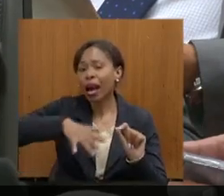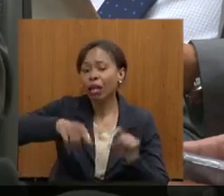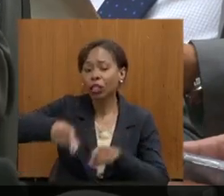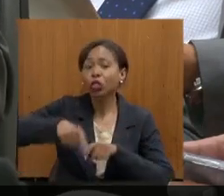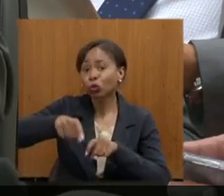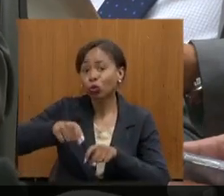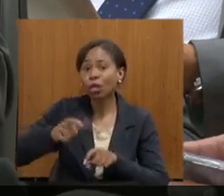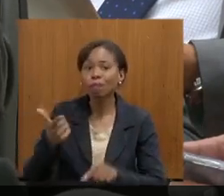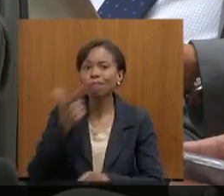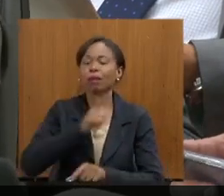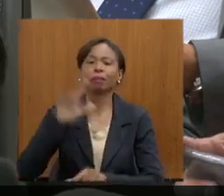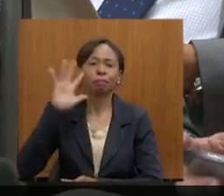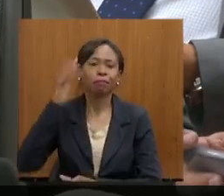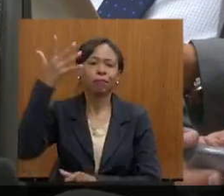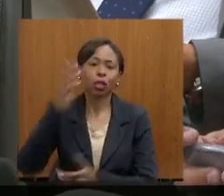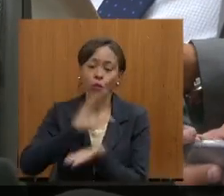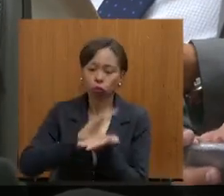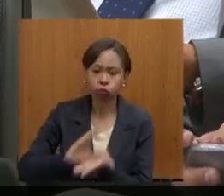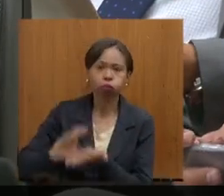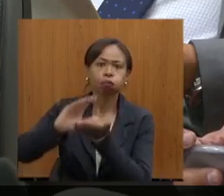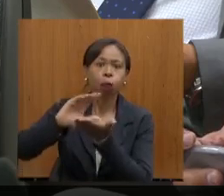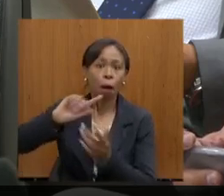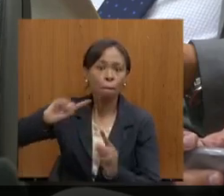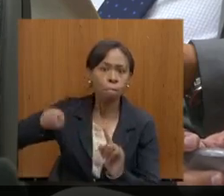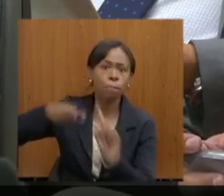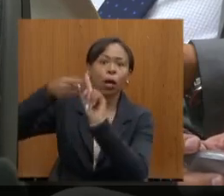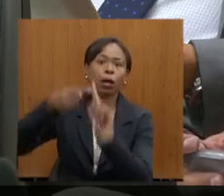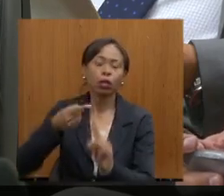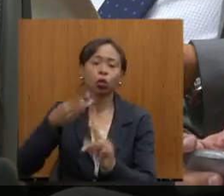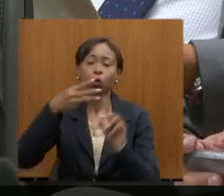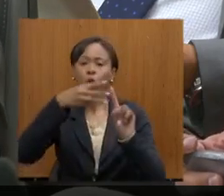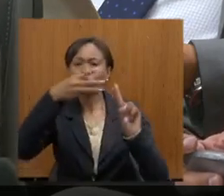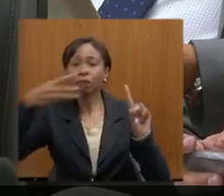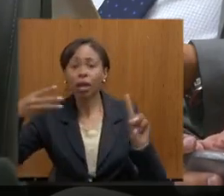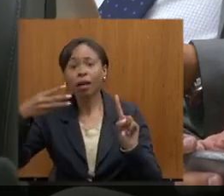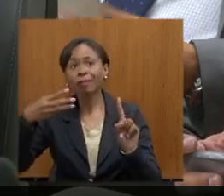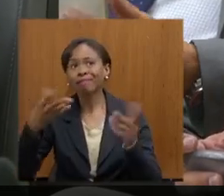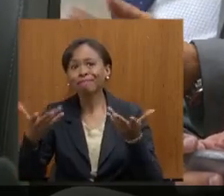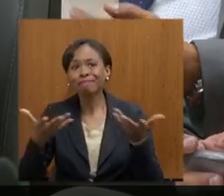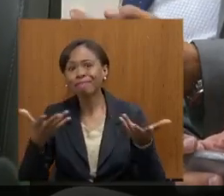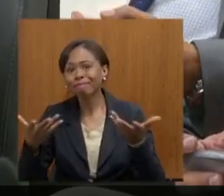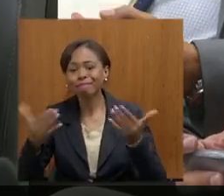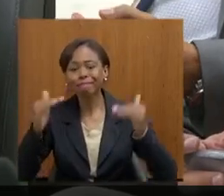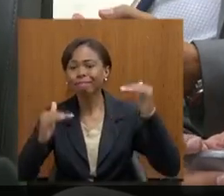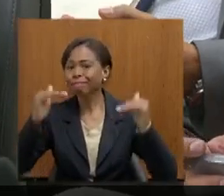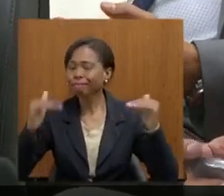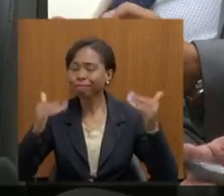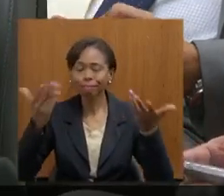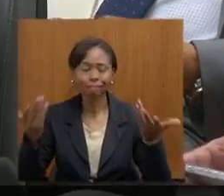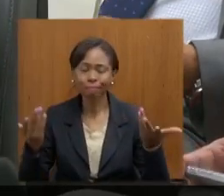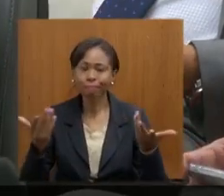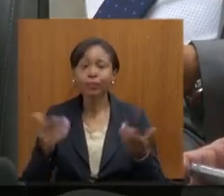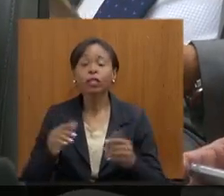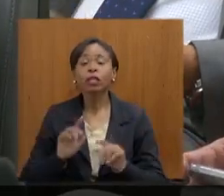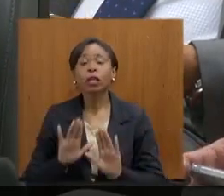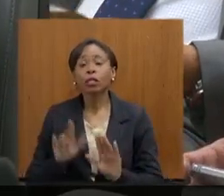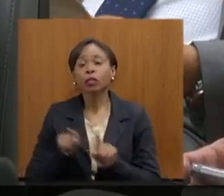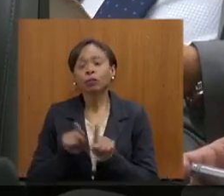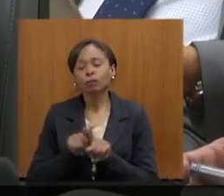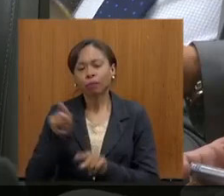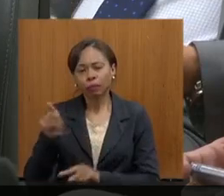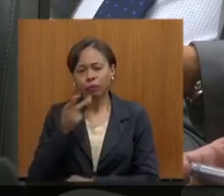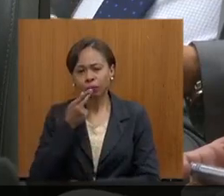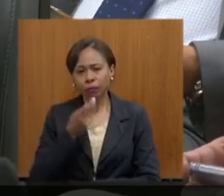multiplicador do investimento do trifásico ele é desproporcional E aí comentando mais concretamente sobre a sua